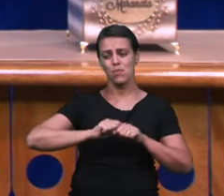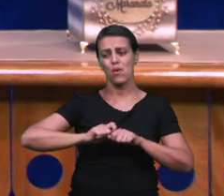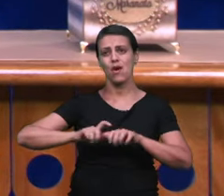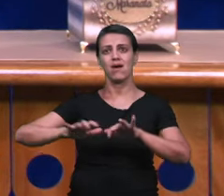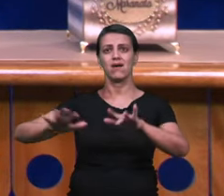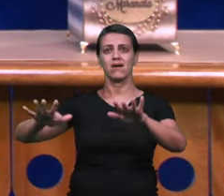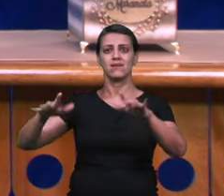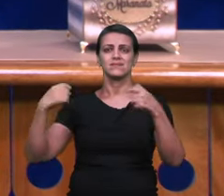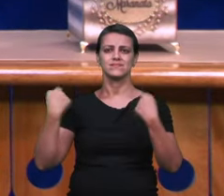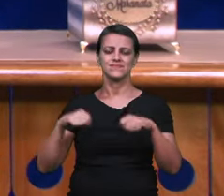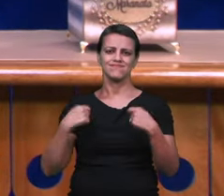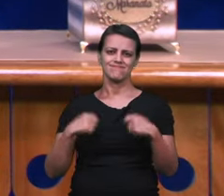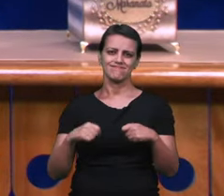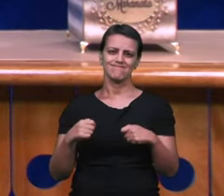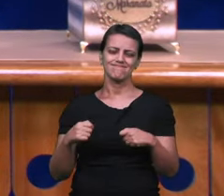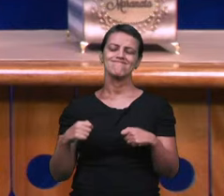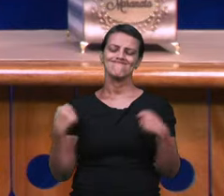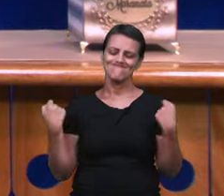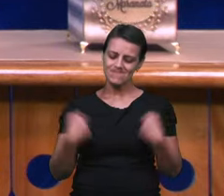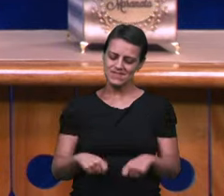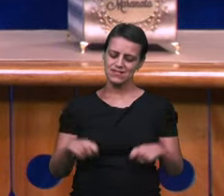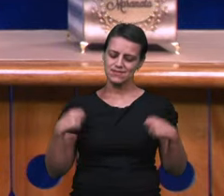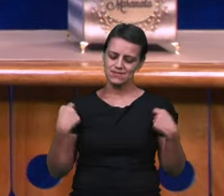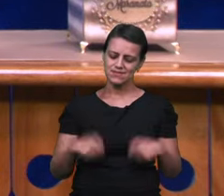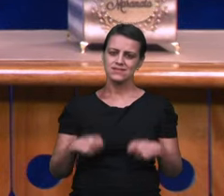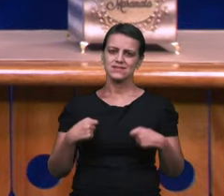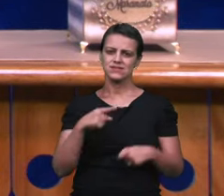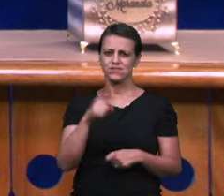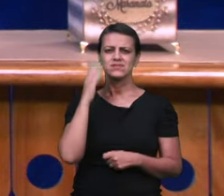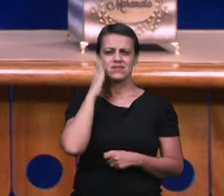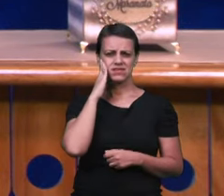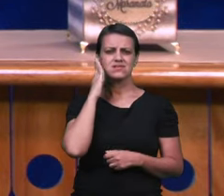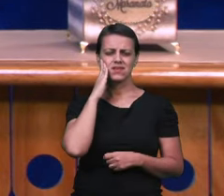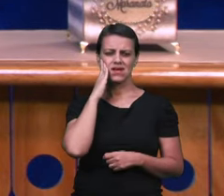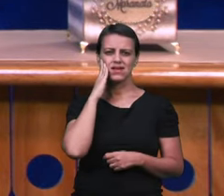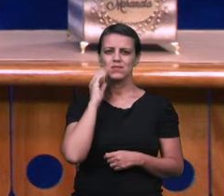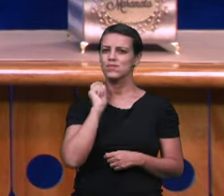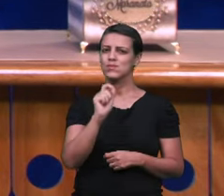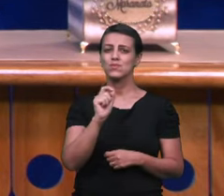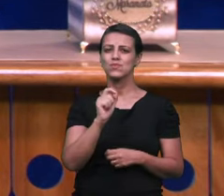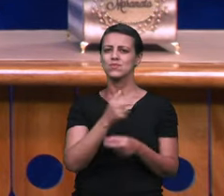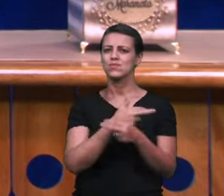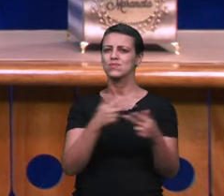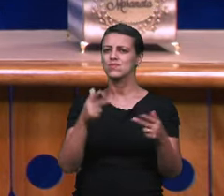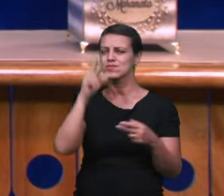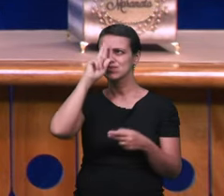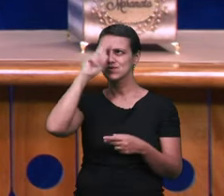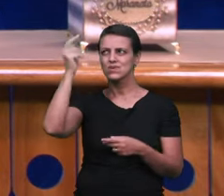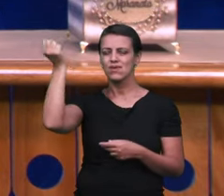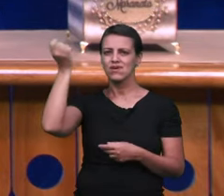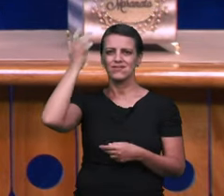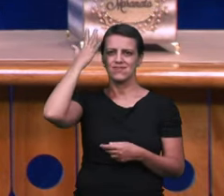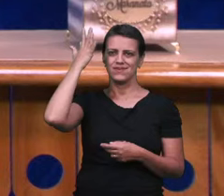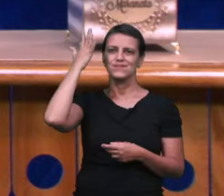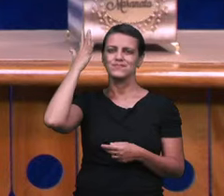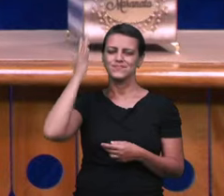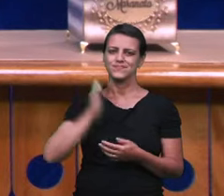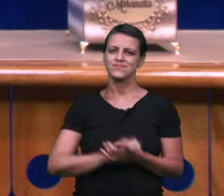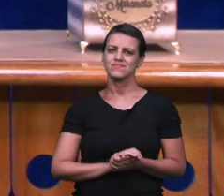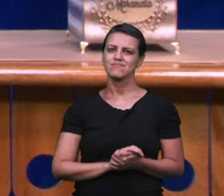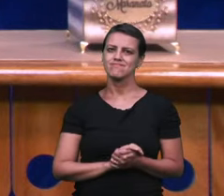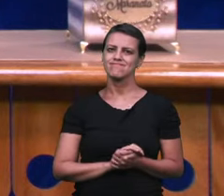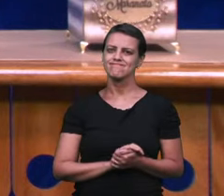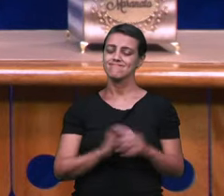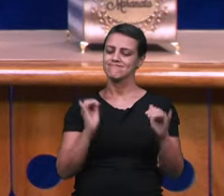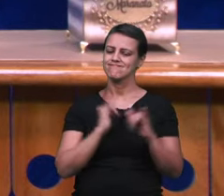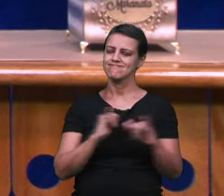importante, é necessário você saber aquilo que foi dito no Trombetas e Festas 3 e você vai